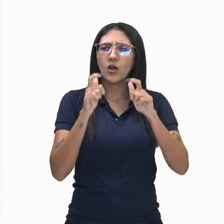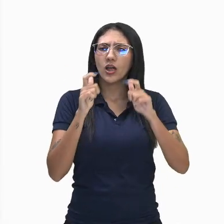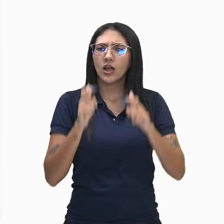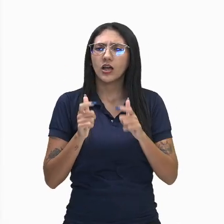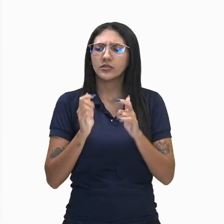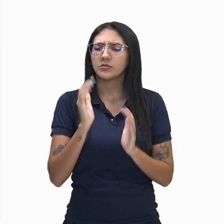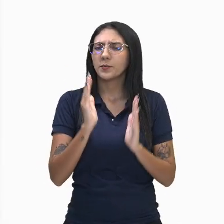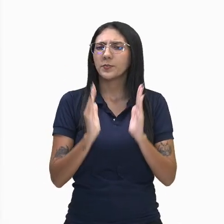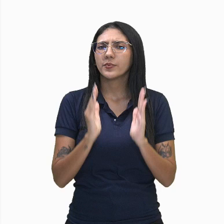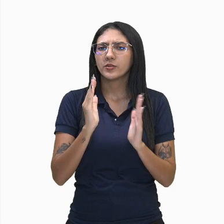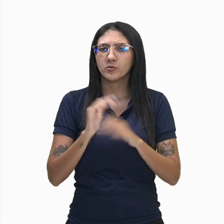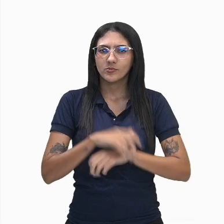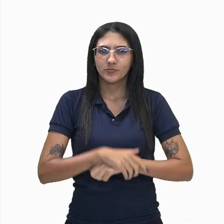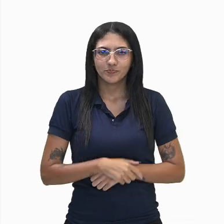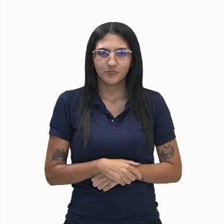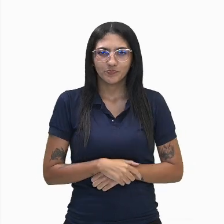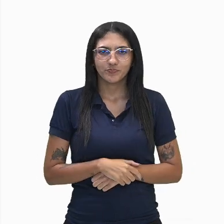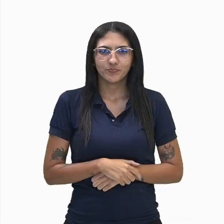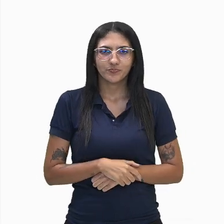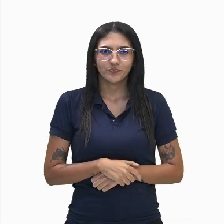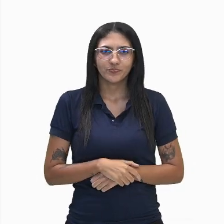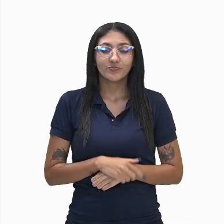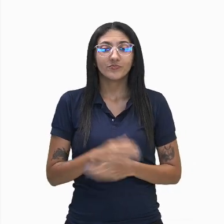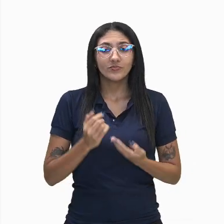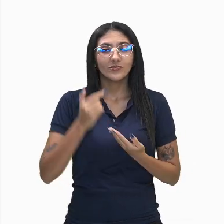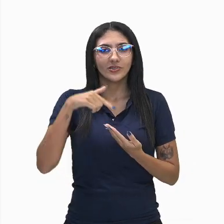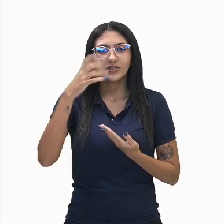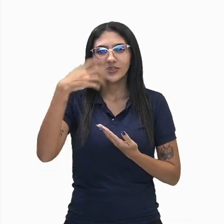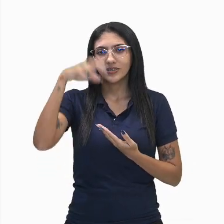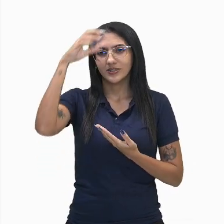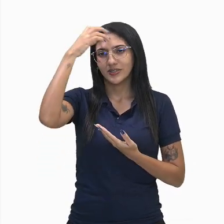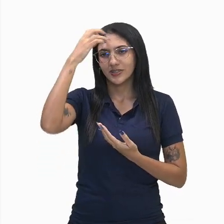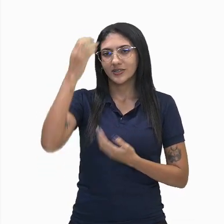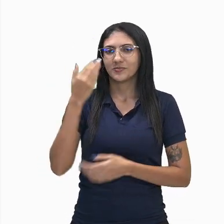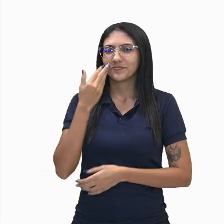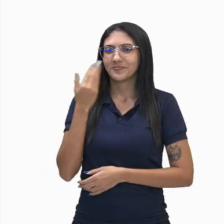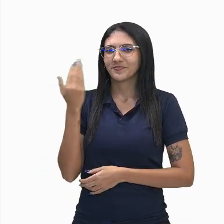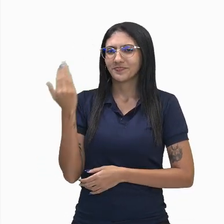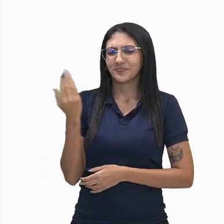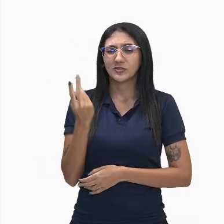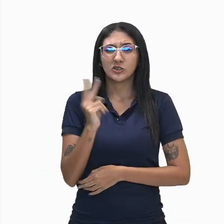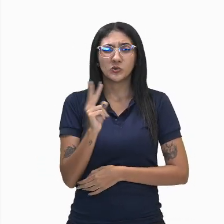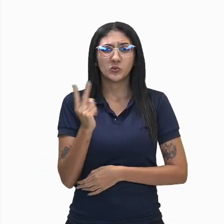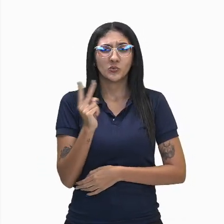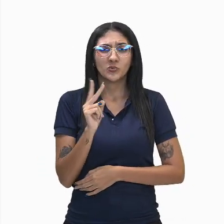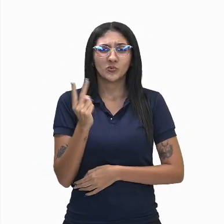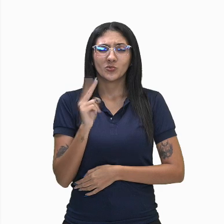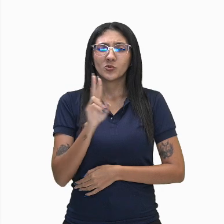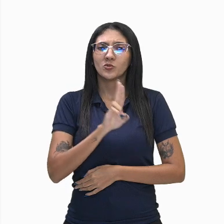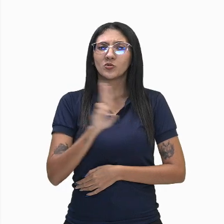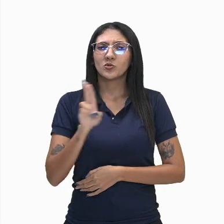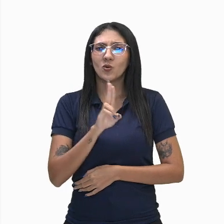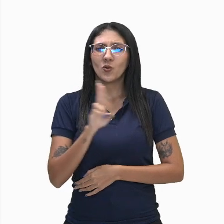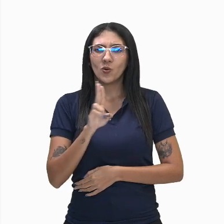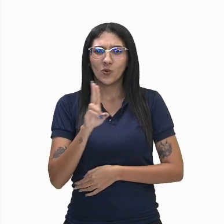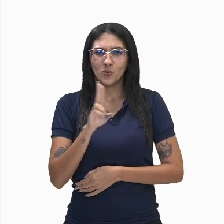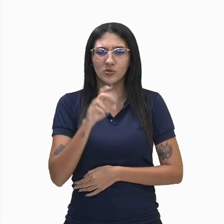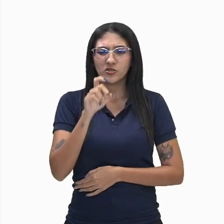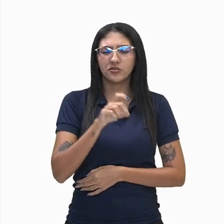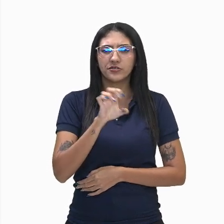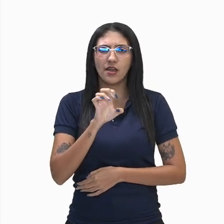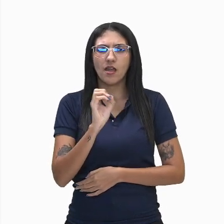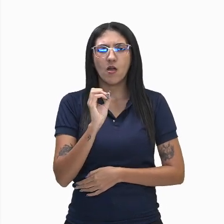período. O reino de Kush, ou Kush, né, tanto faz ser com C, U, XE ou